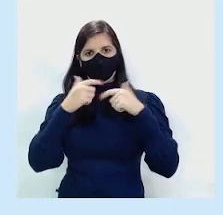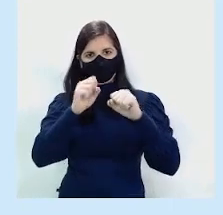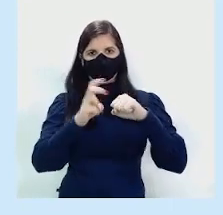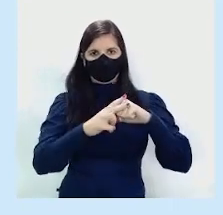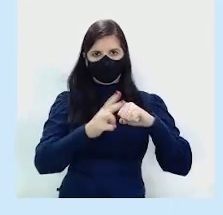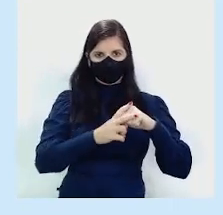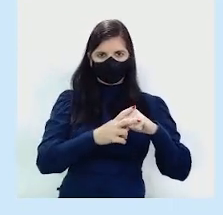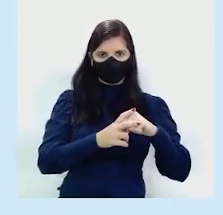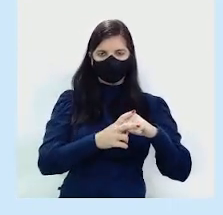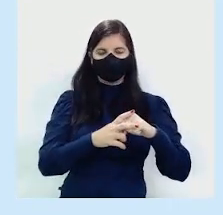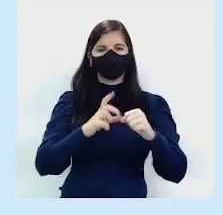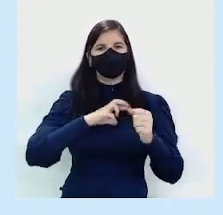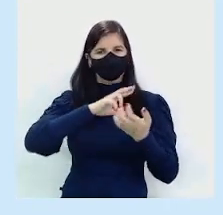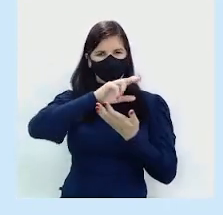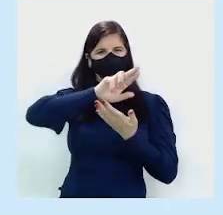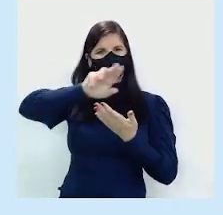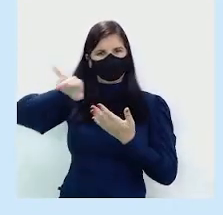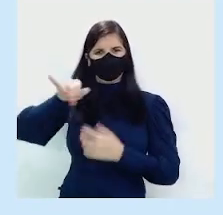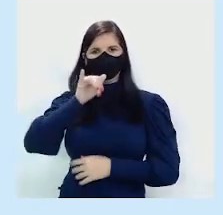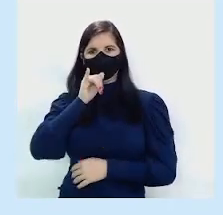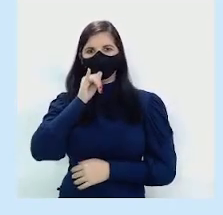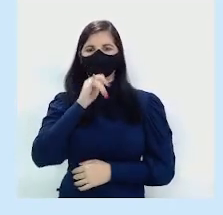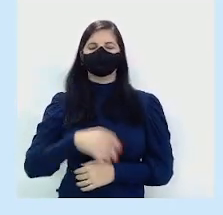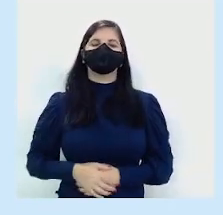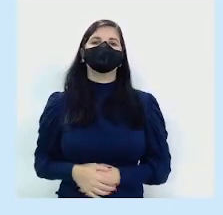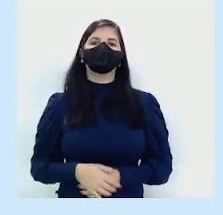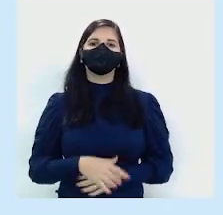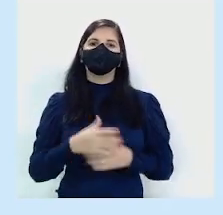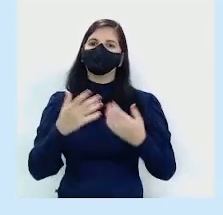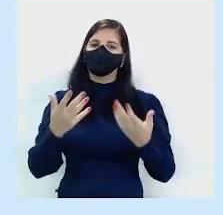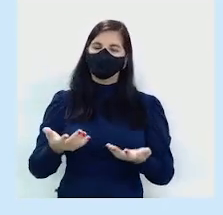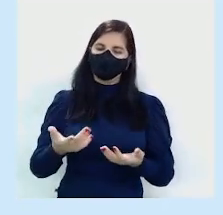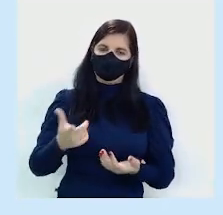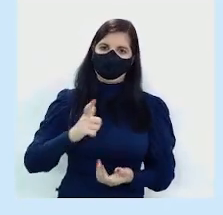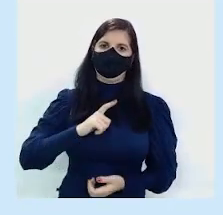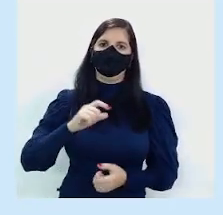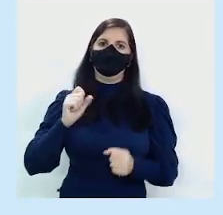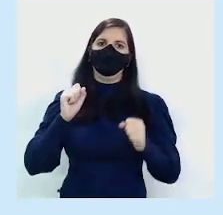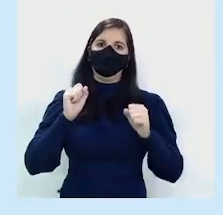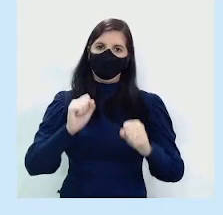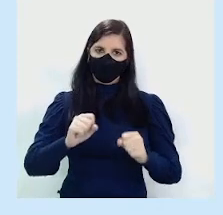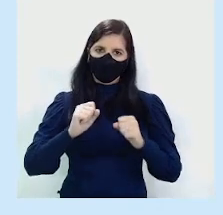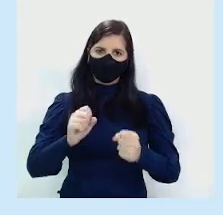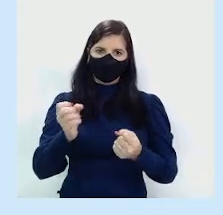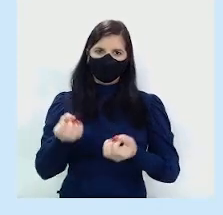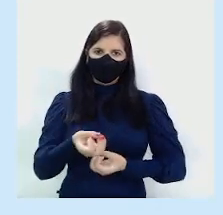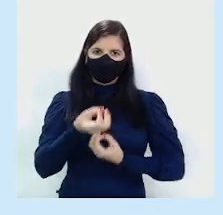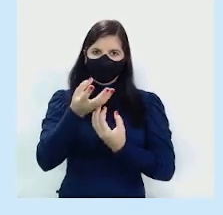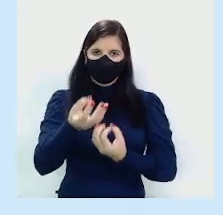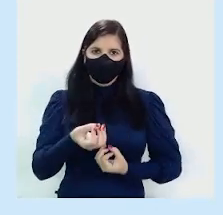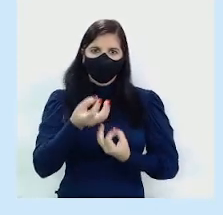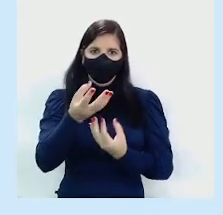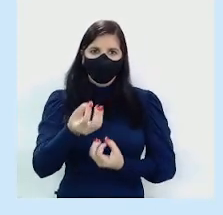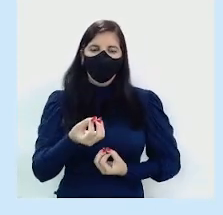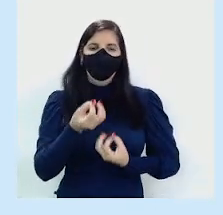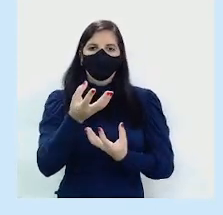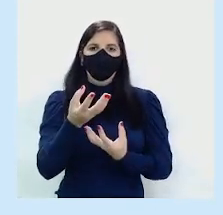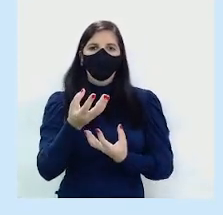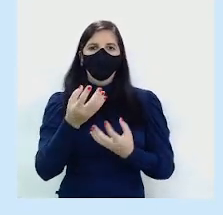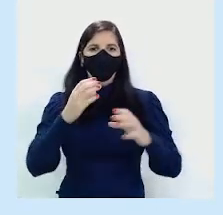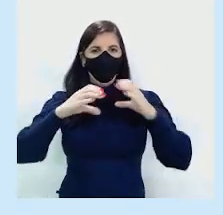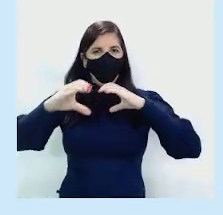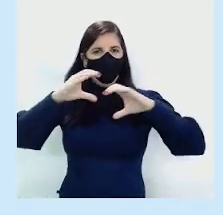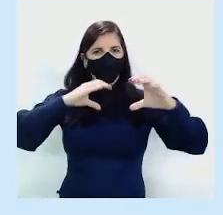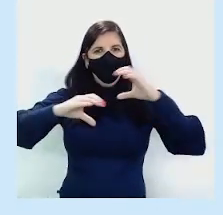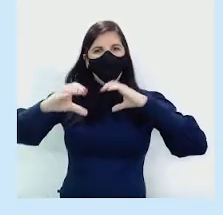e assim por diante. A gente tem inúmeros exemplos. Mas também a gente pode se expressar, a gente pode